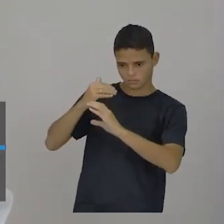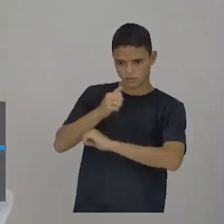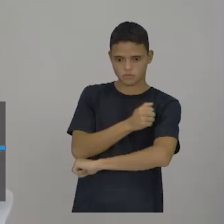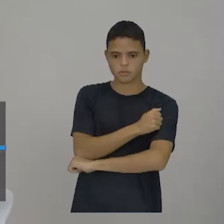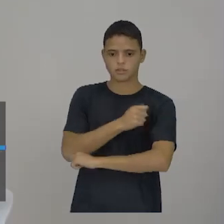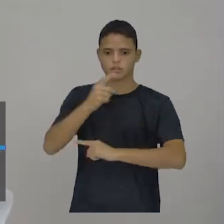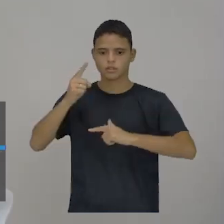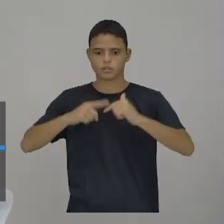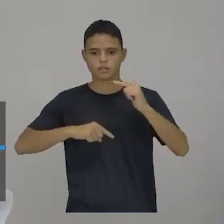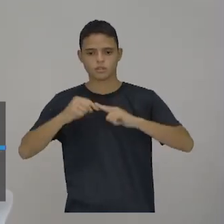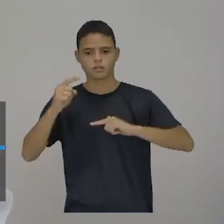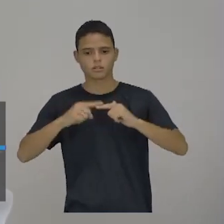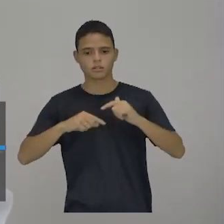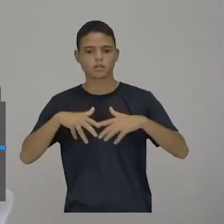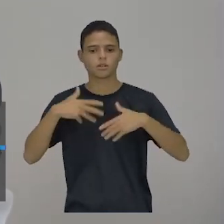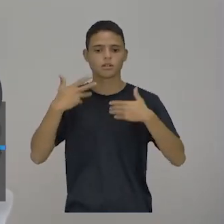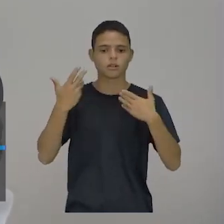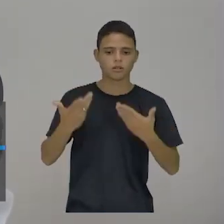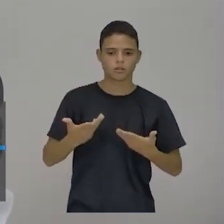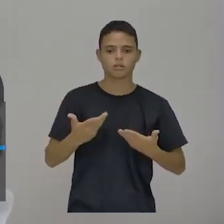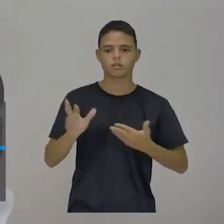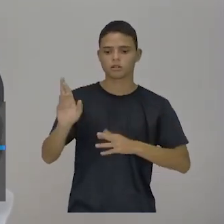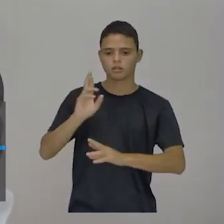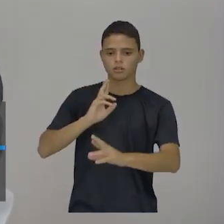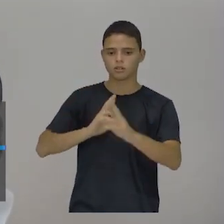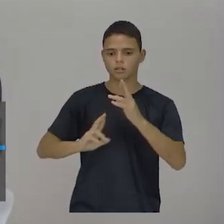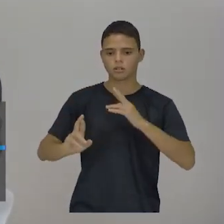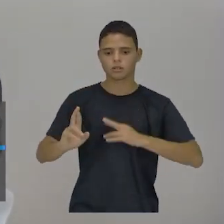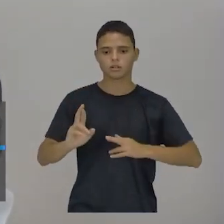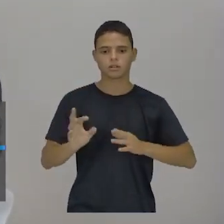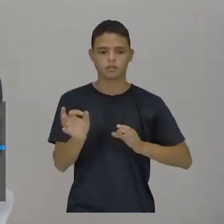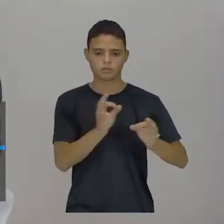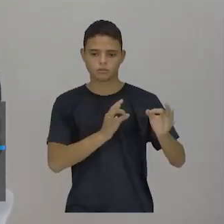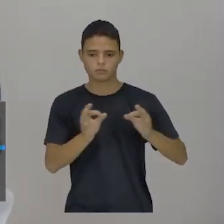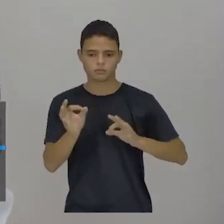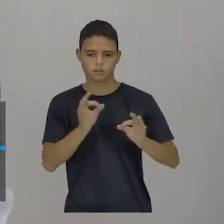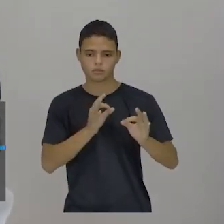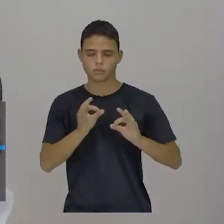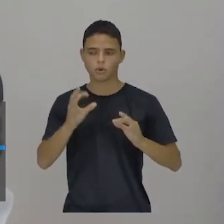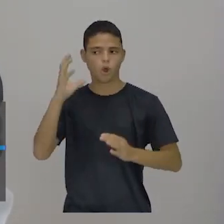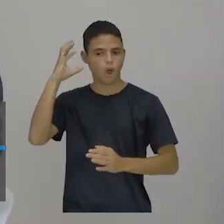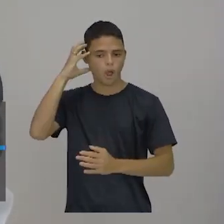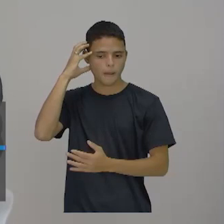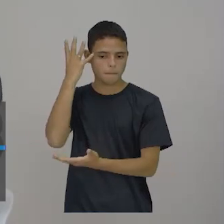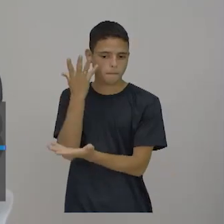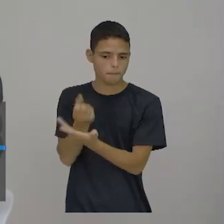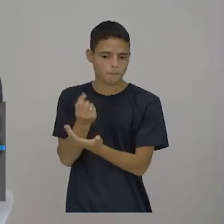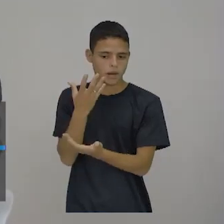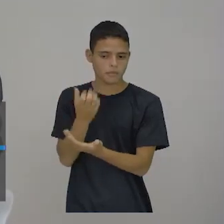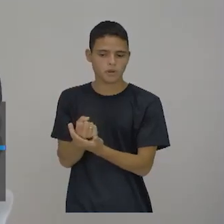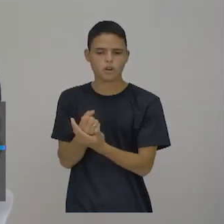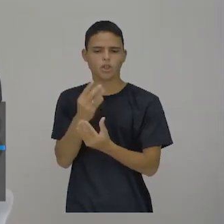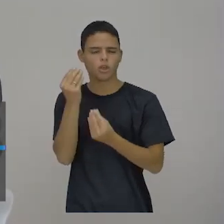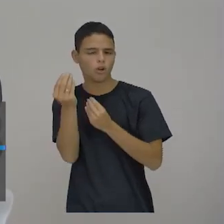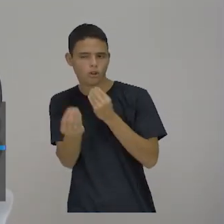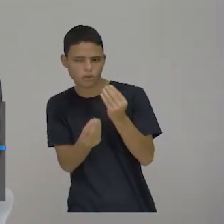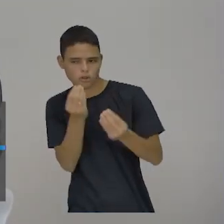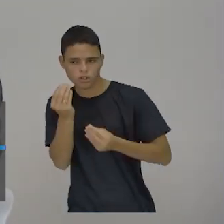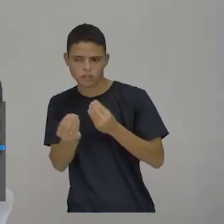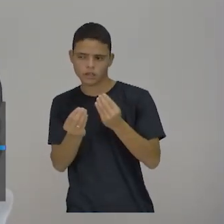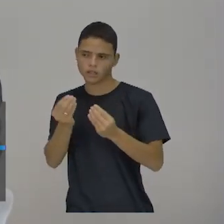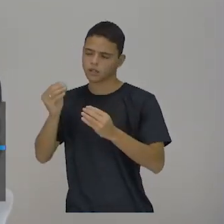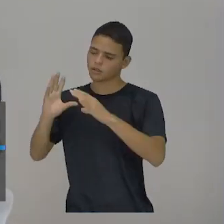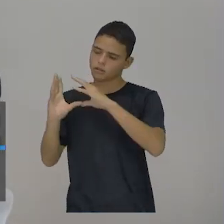vai falar assim, enquanto as respostas estão subindo aí, ela fez um áudio, um podcast, falando como seria essa invasão alienígena. Foi